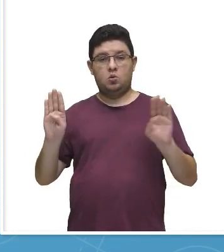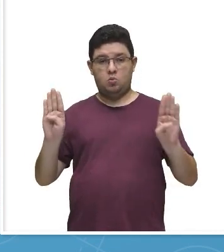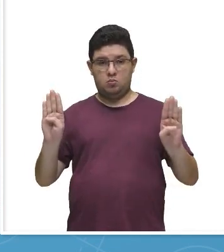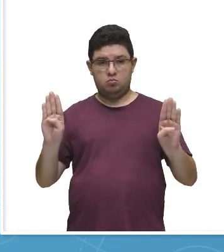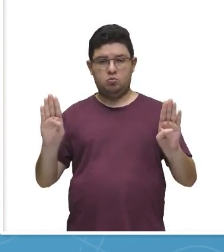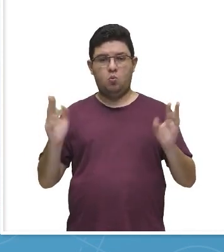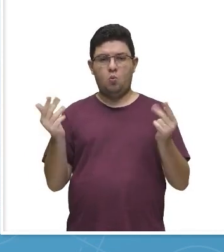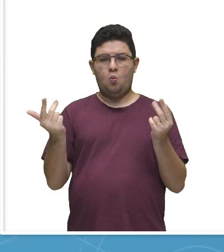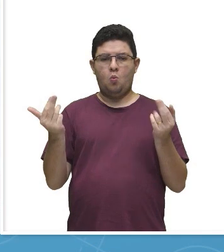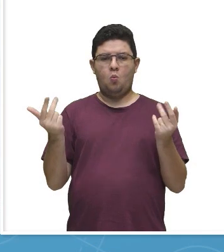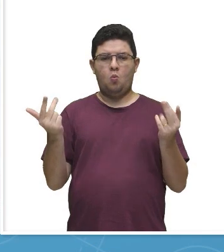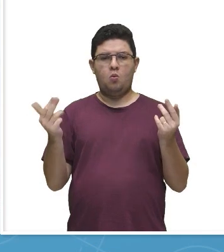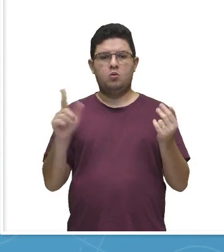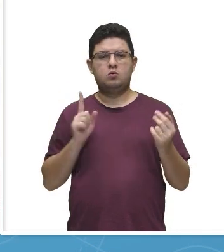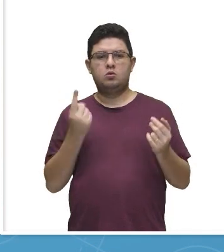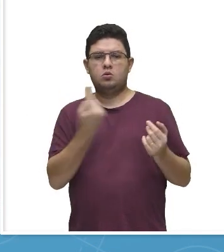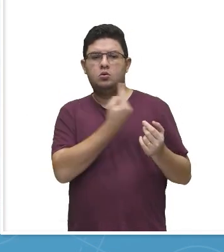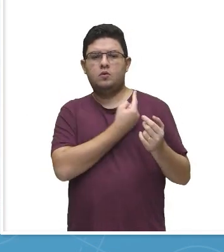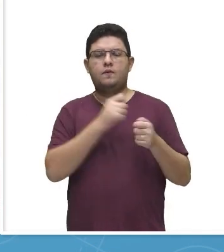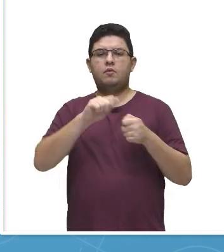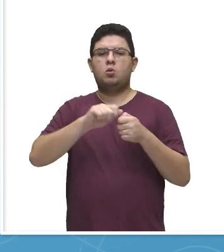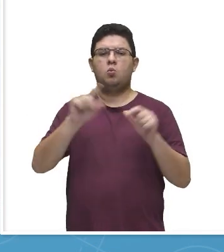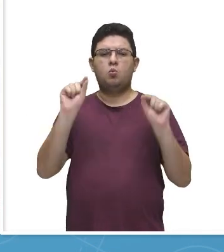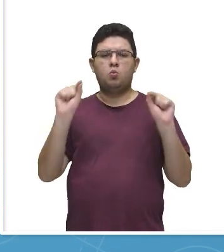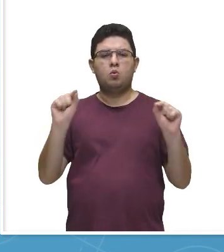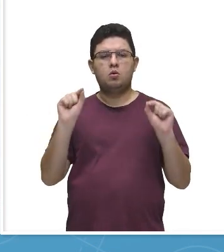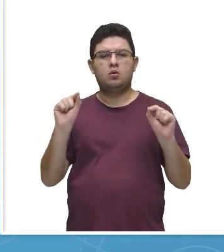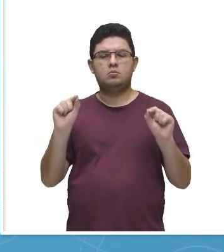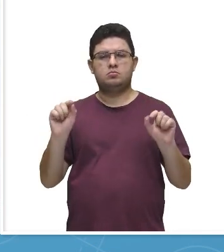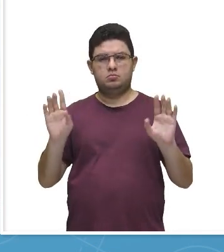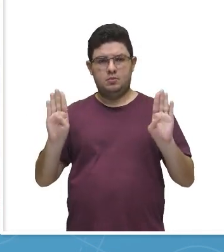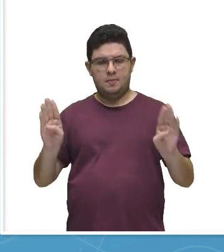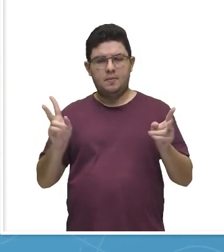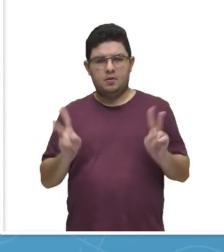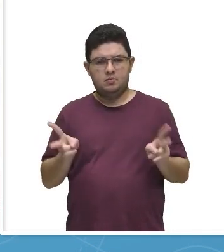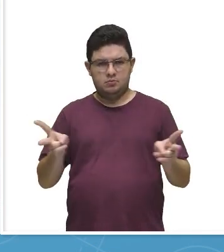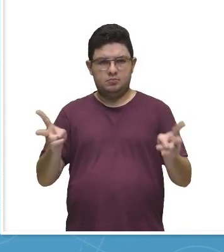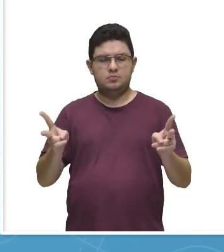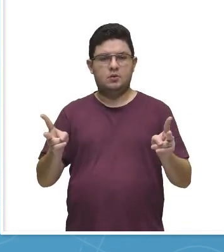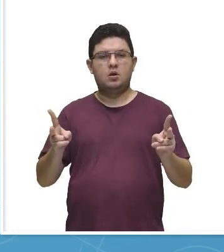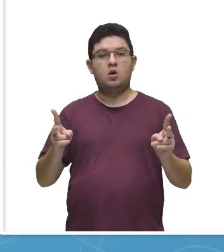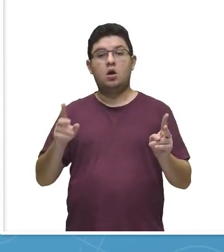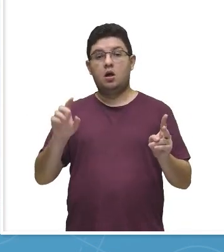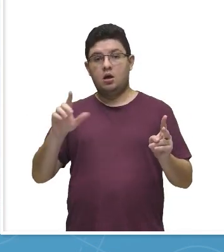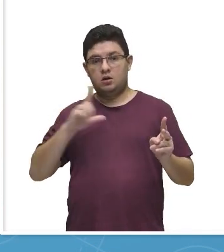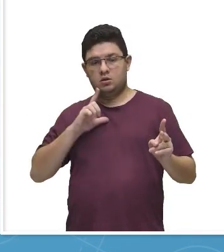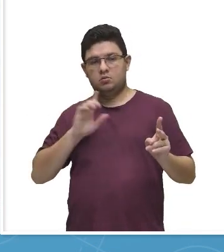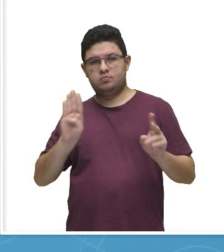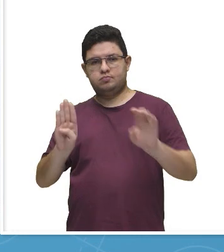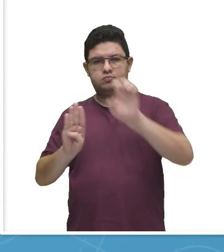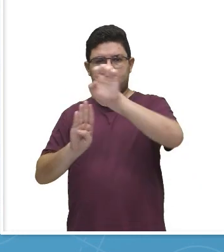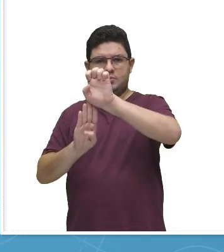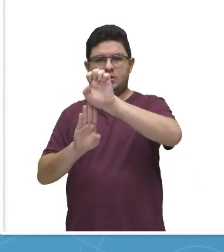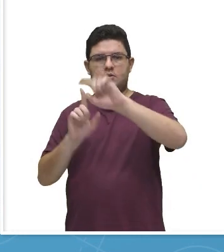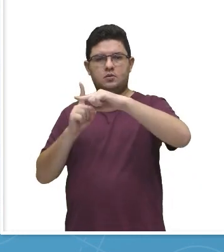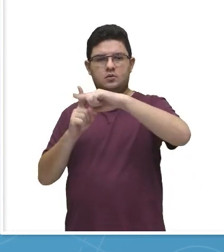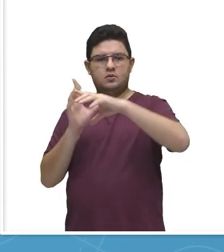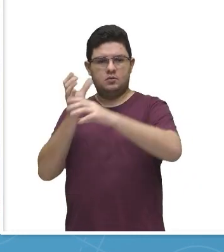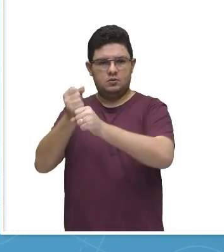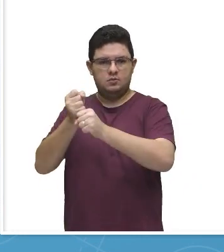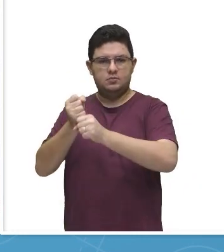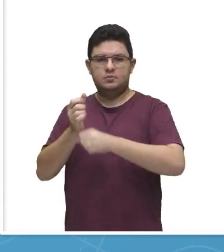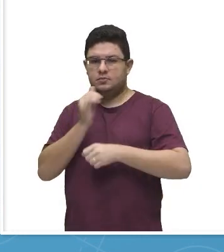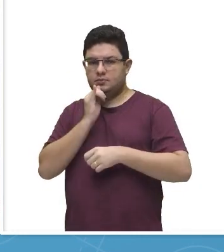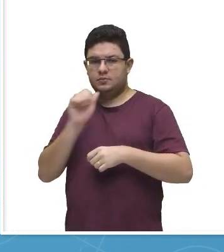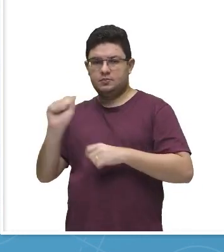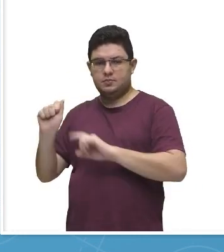fazemos? Nós conservamos a base e somamos o expoente. Então eu tenho A elevado a N que multiplica A elevado